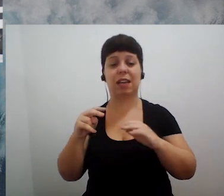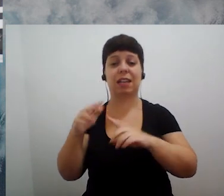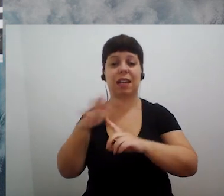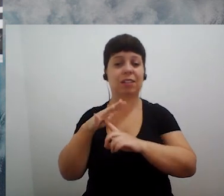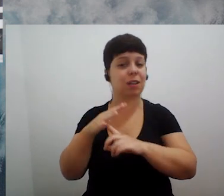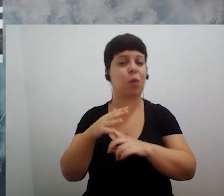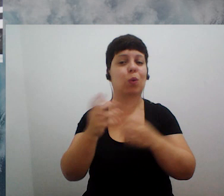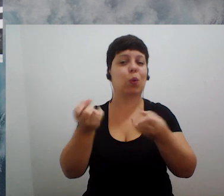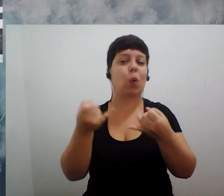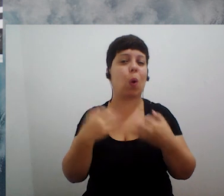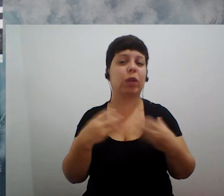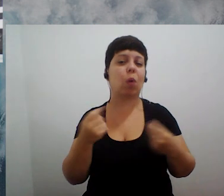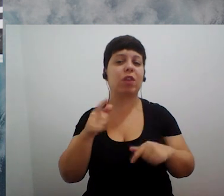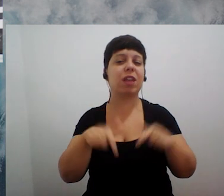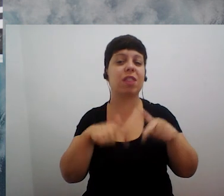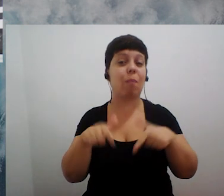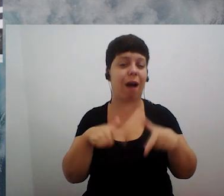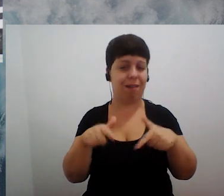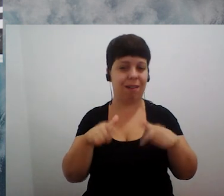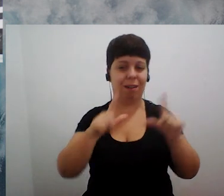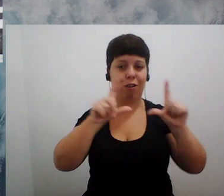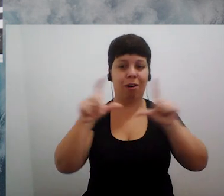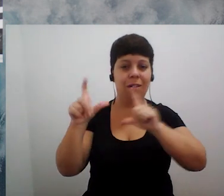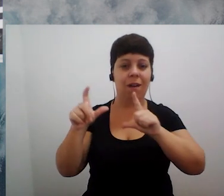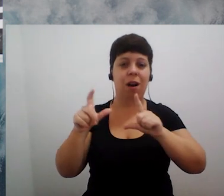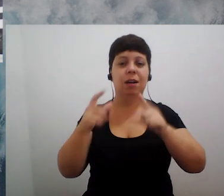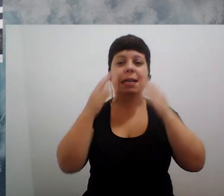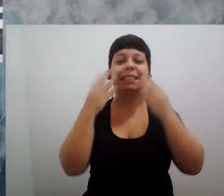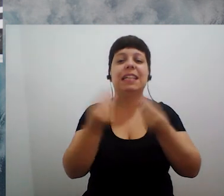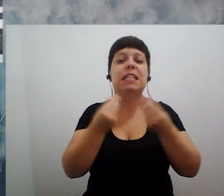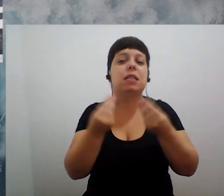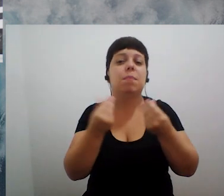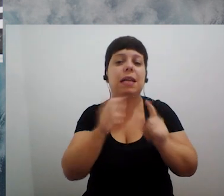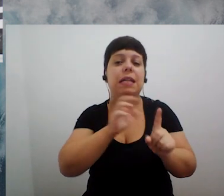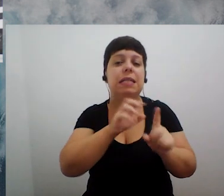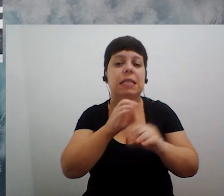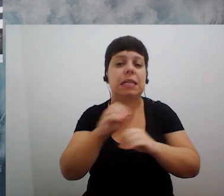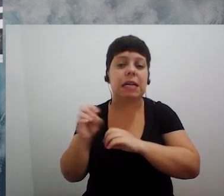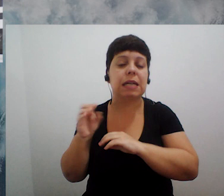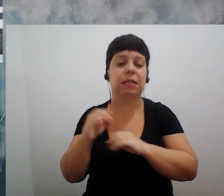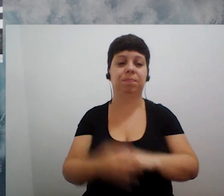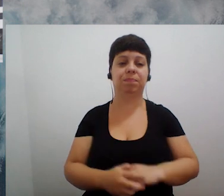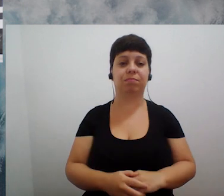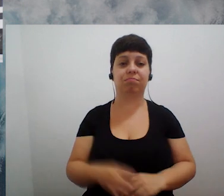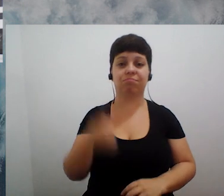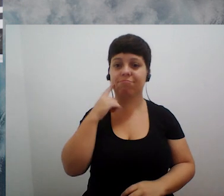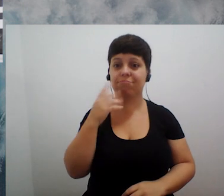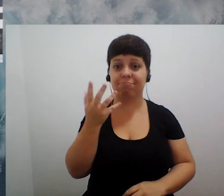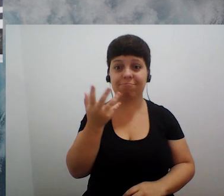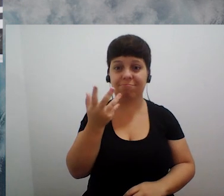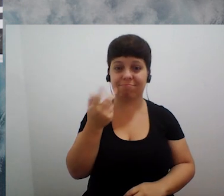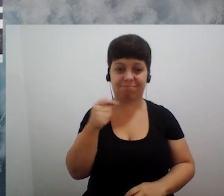você, fazendo isso, trabalhando com fotografia, você tem conseguido sensibilizar e promover a transformação. Eu vejo que é uma coisa